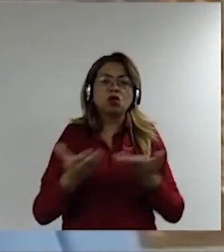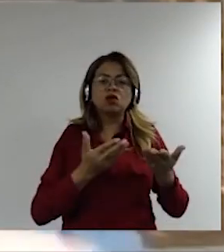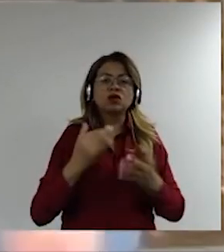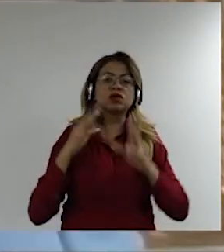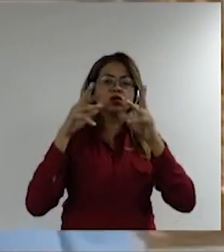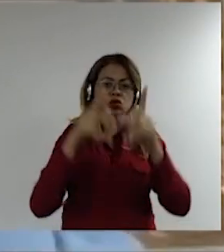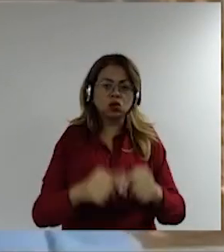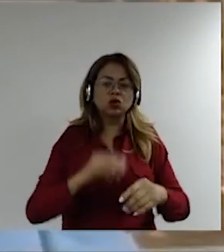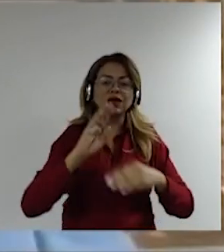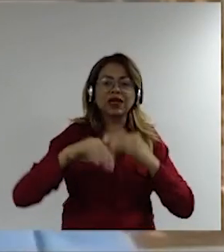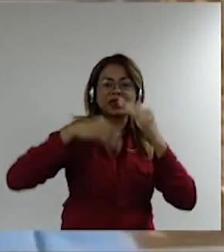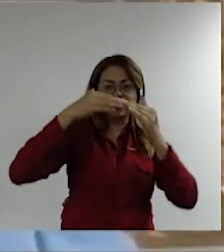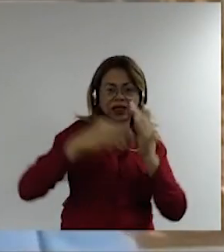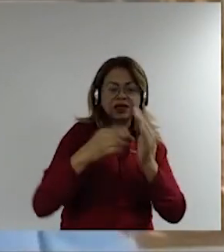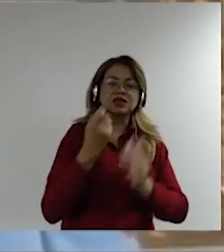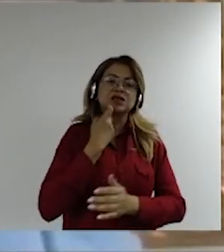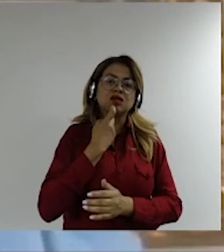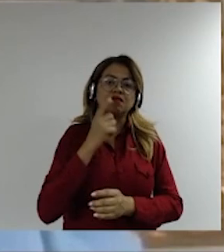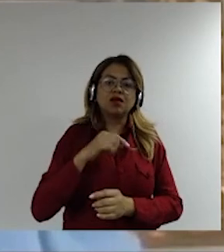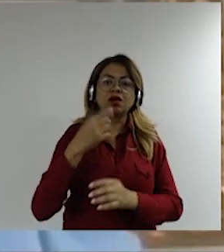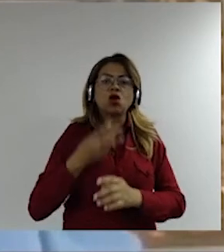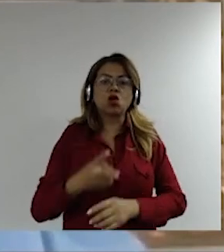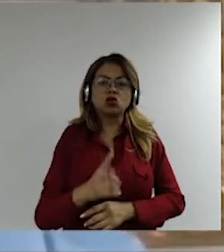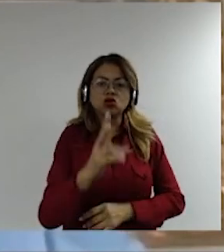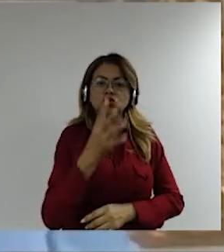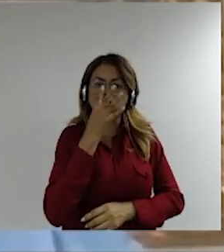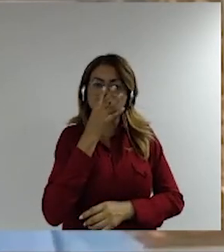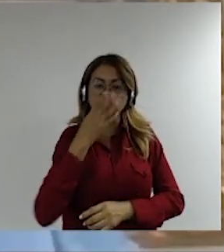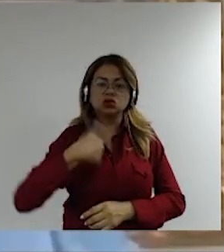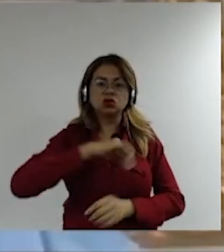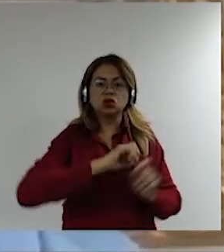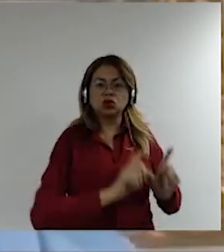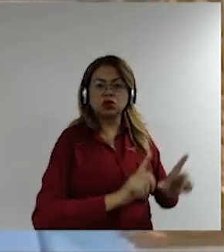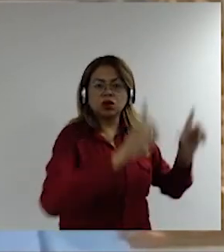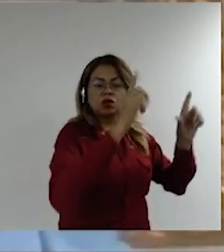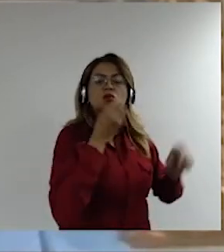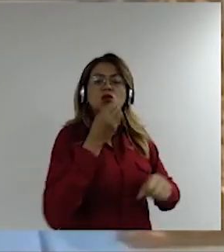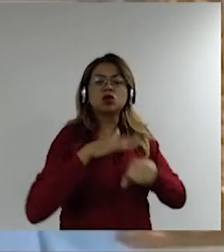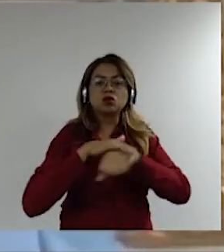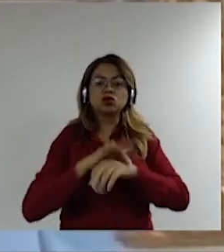para, na quinta e na sexta-feira, darem continuidade a assistir os nossos painéis. Uma boa noite a todos.